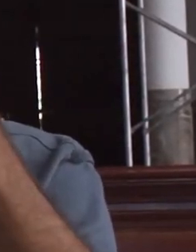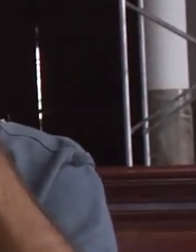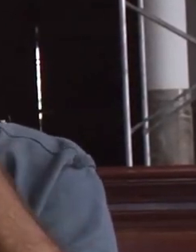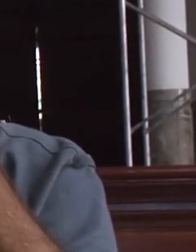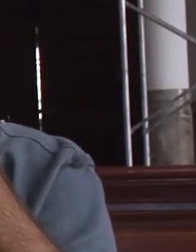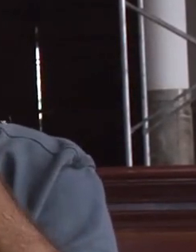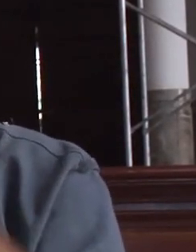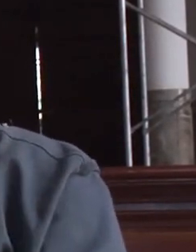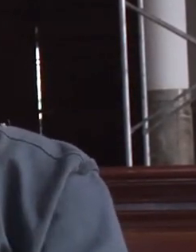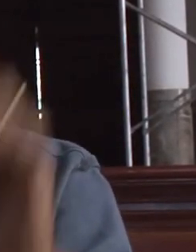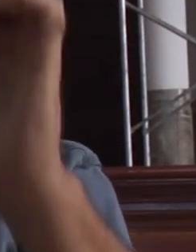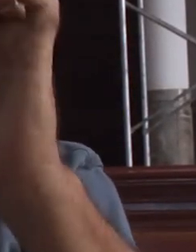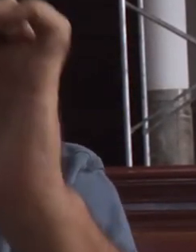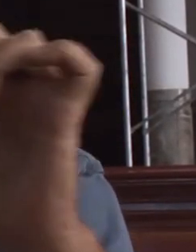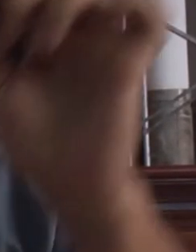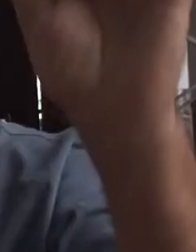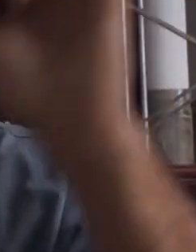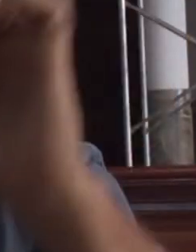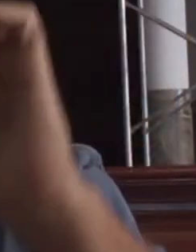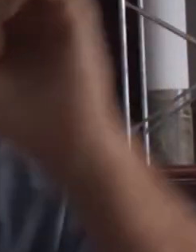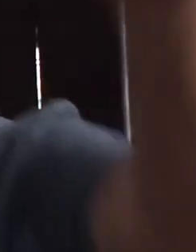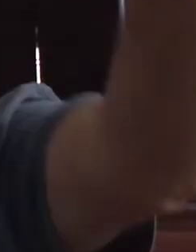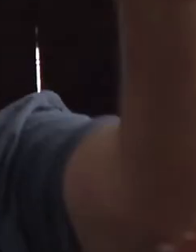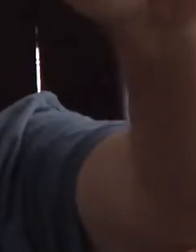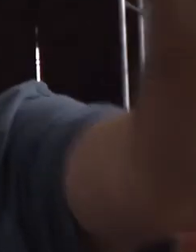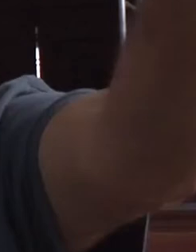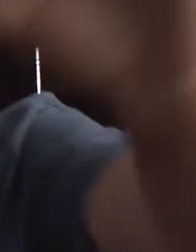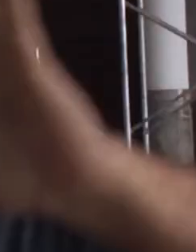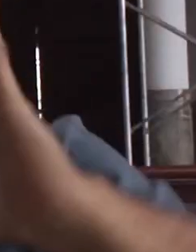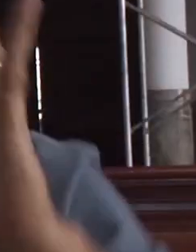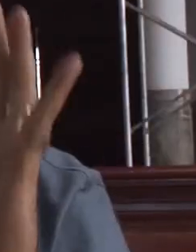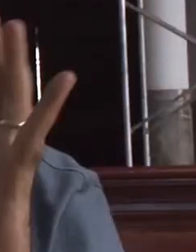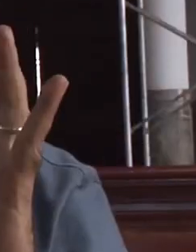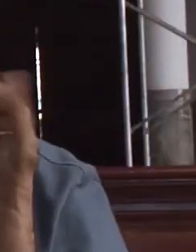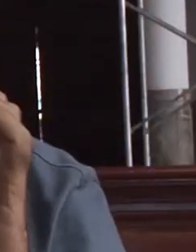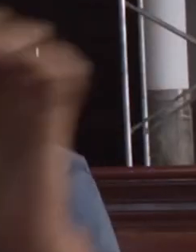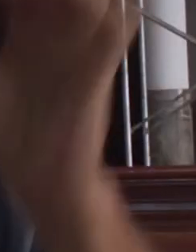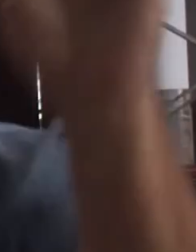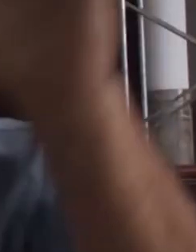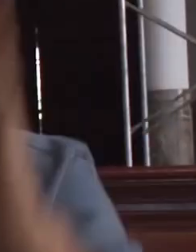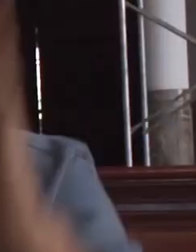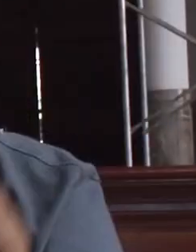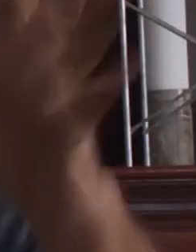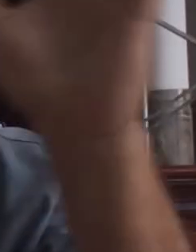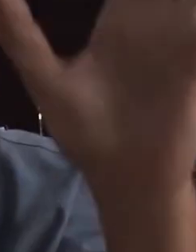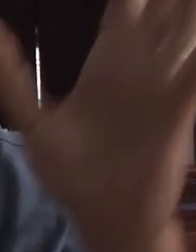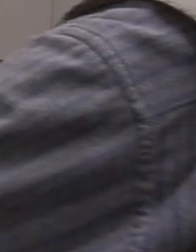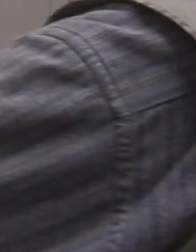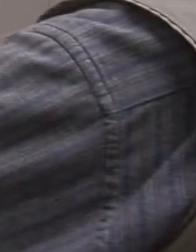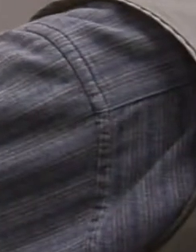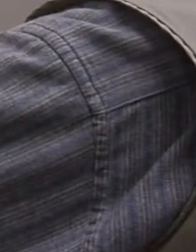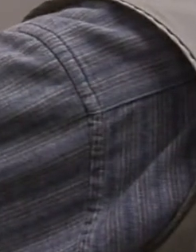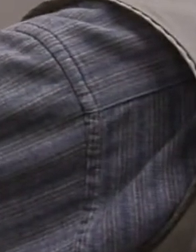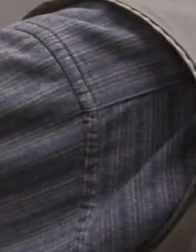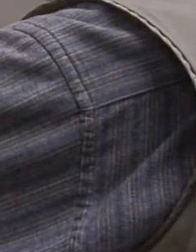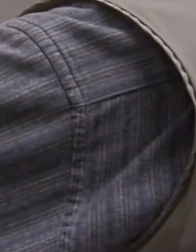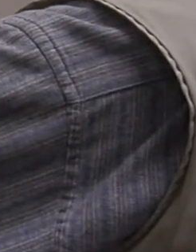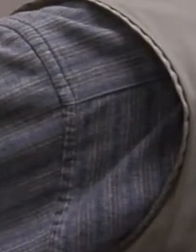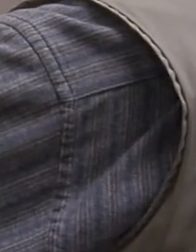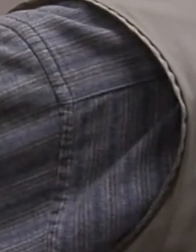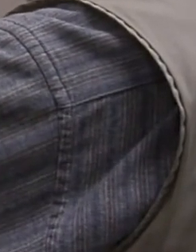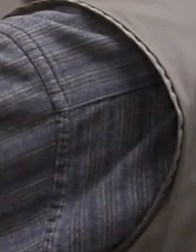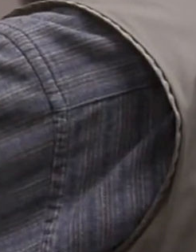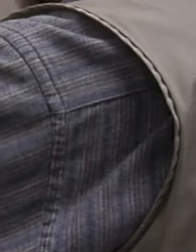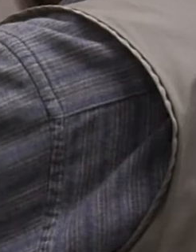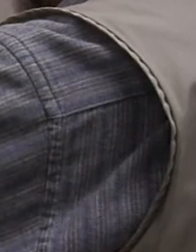pura e simplesmente uma pinceladinha lá no... tendo a paisagem e aquilo era uma figura. Uma vez conhecendo a Bandeira,